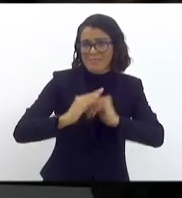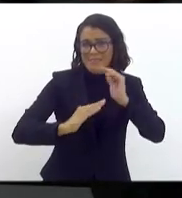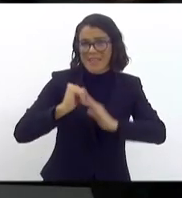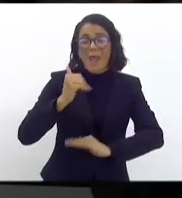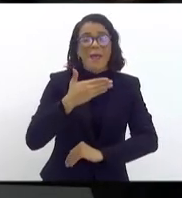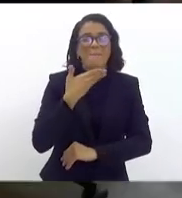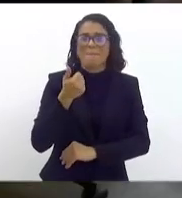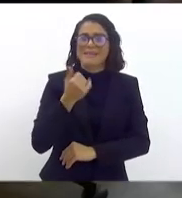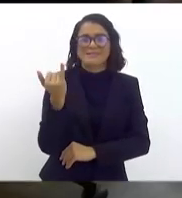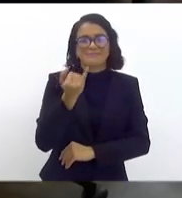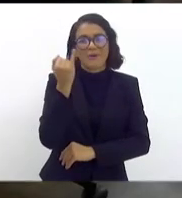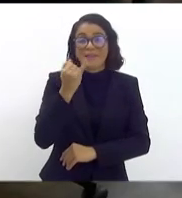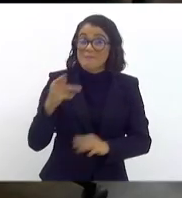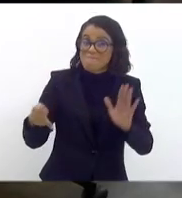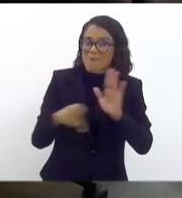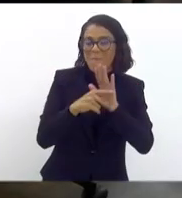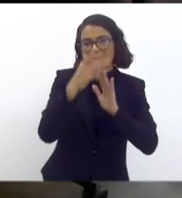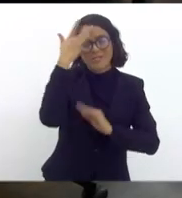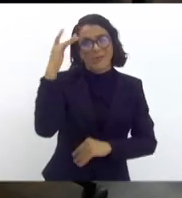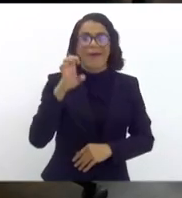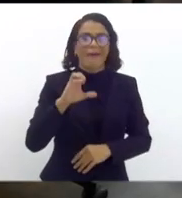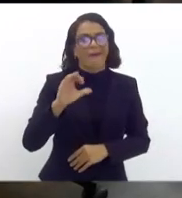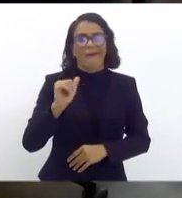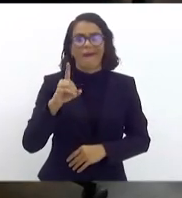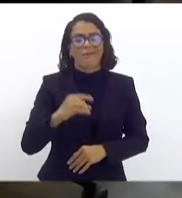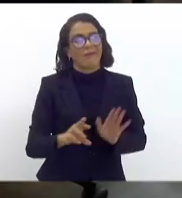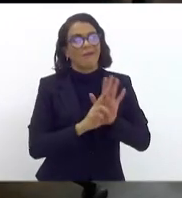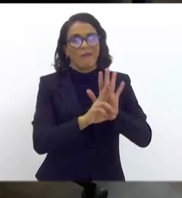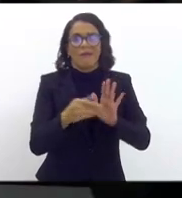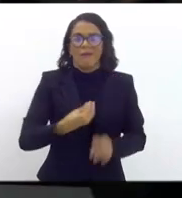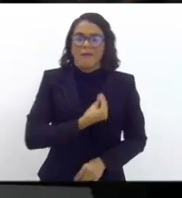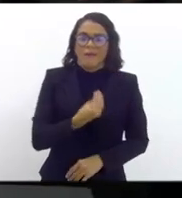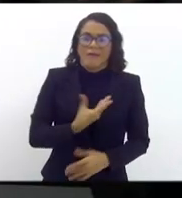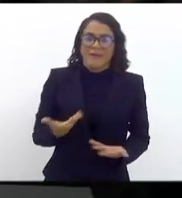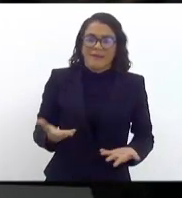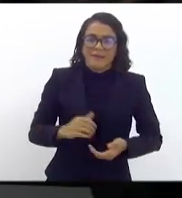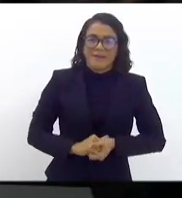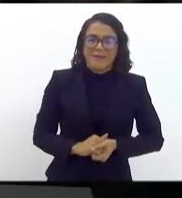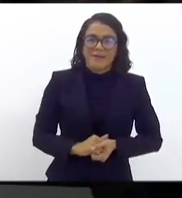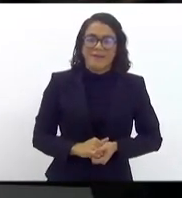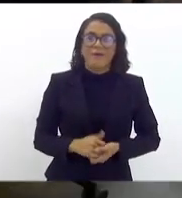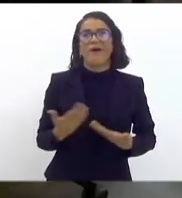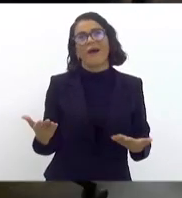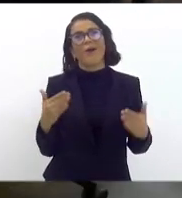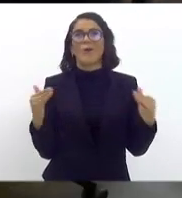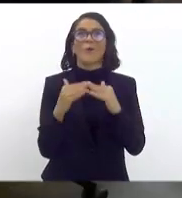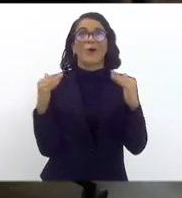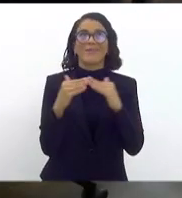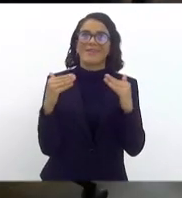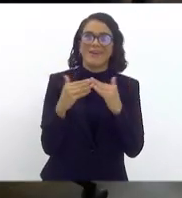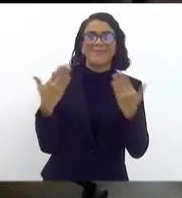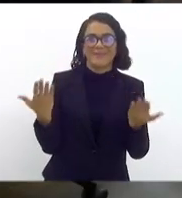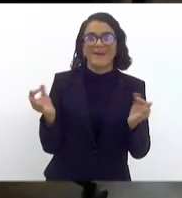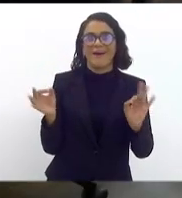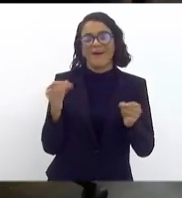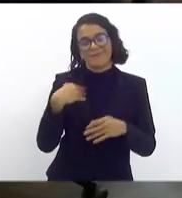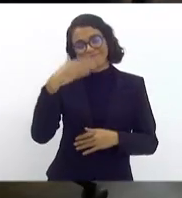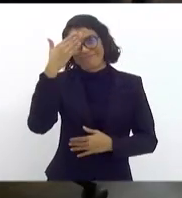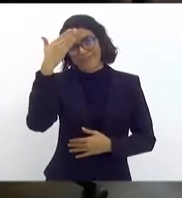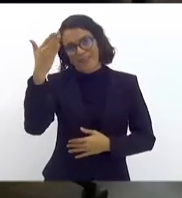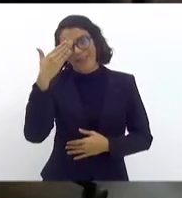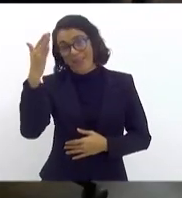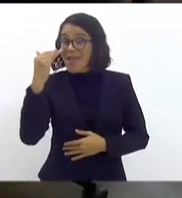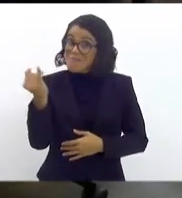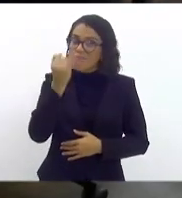muito mais importante que alguém do ECAD tivesse aqui para falar. É pudesse prestar... Até que concordamos com alguma coisa, doutor. Obrigado.